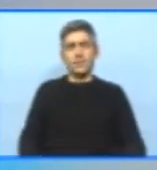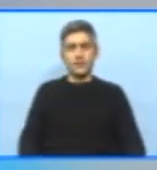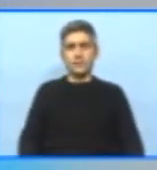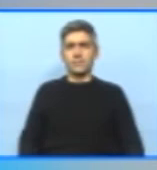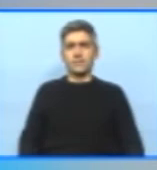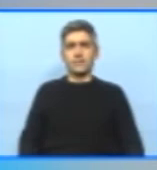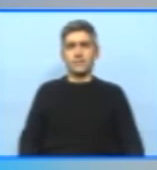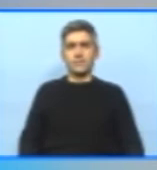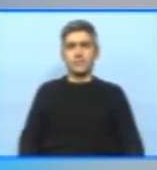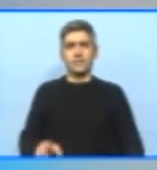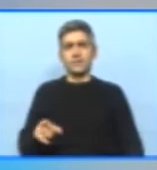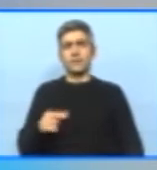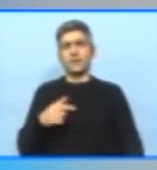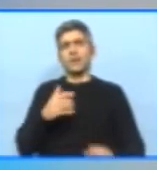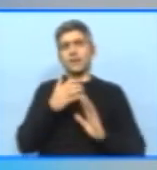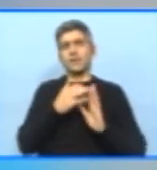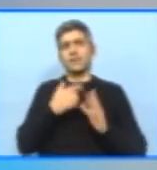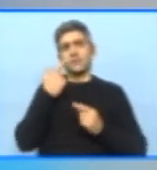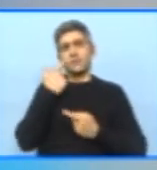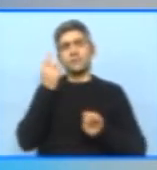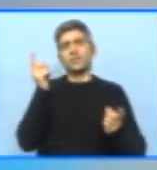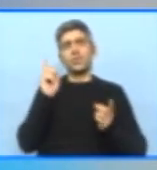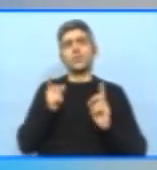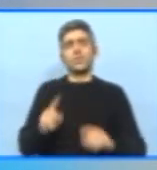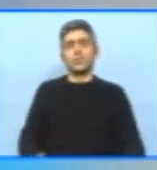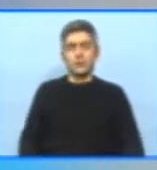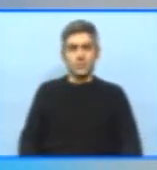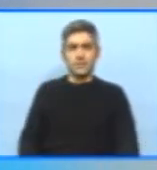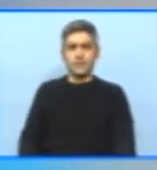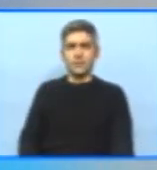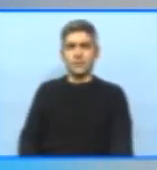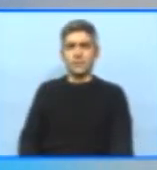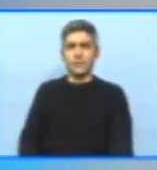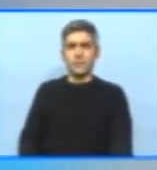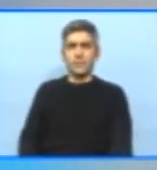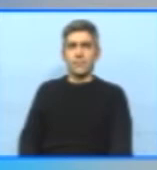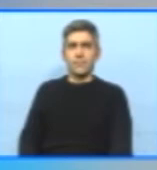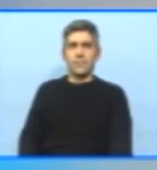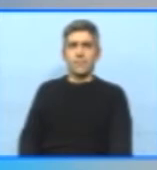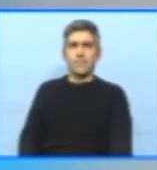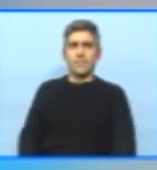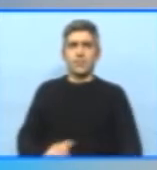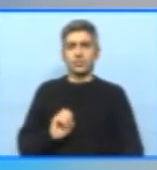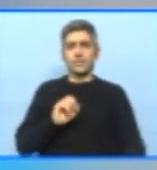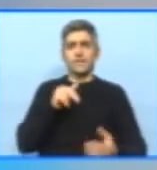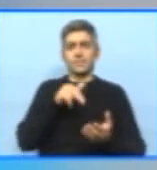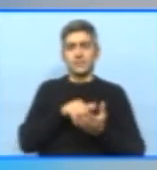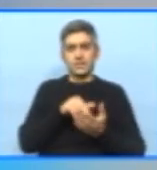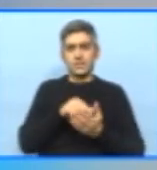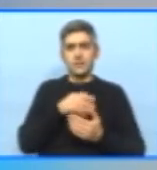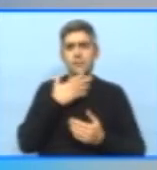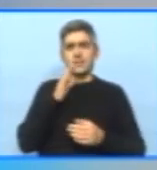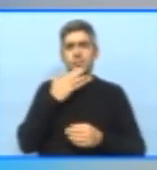é? E então o que é que este texto vai revelar? Não é? Aquele que não estava nem sequer presente, que é o mais